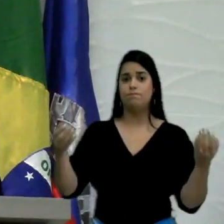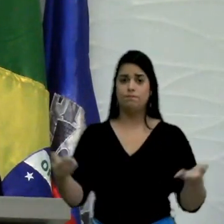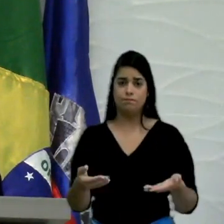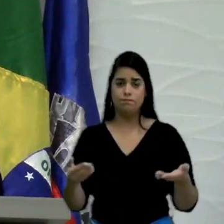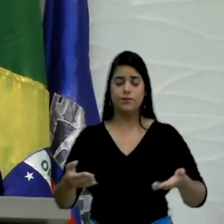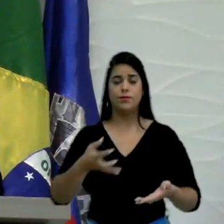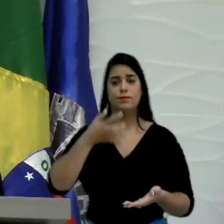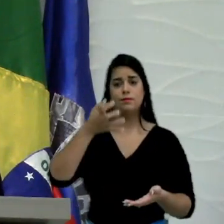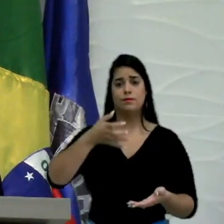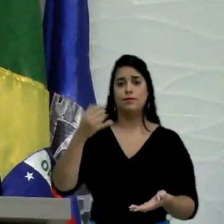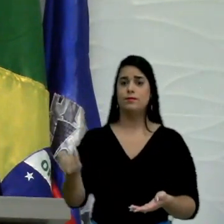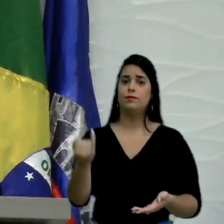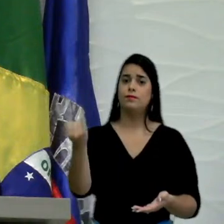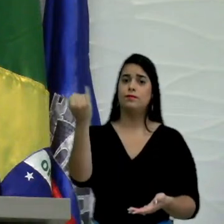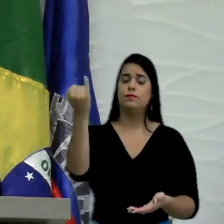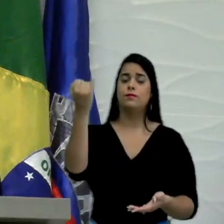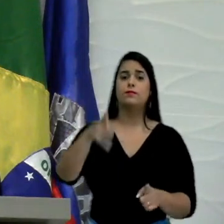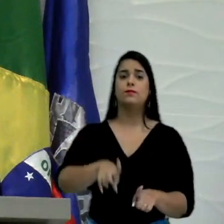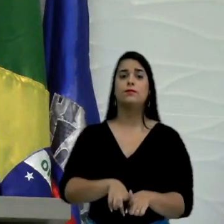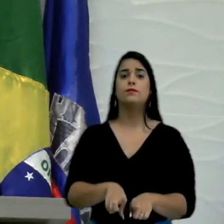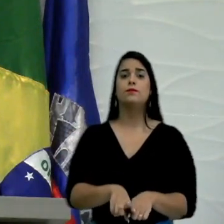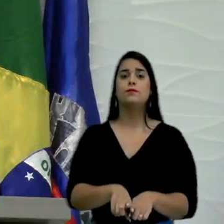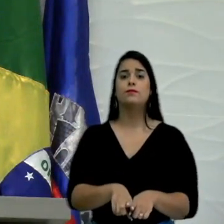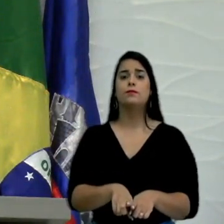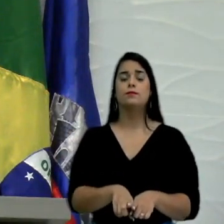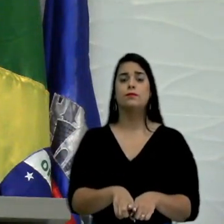importância, tendo em vista